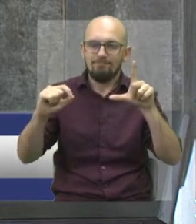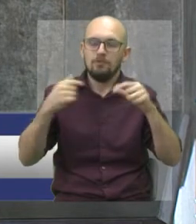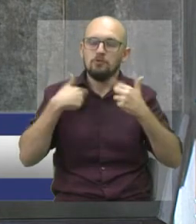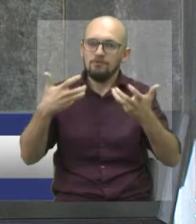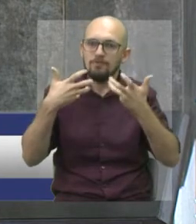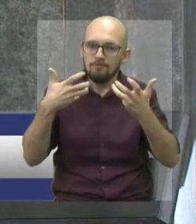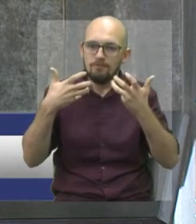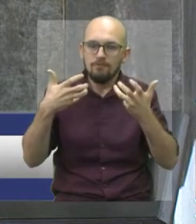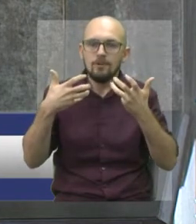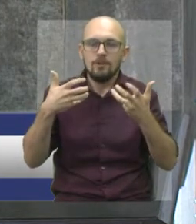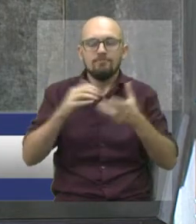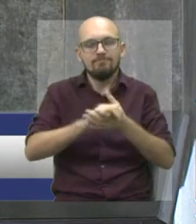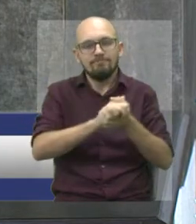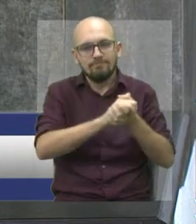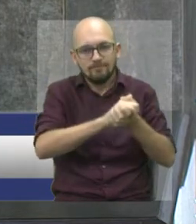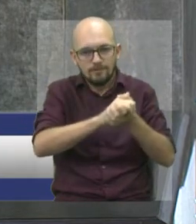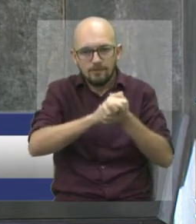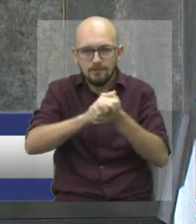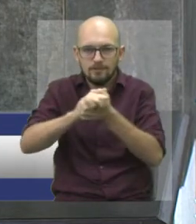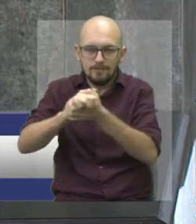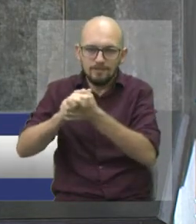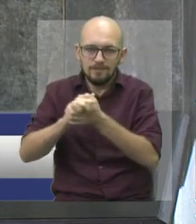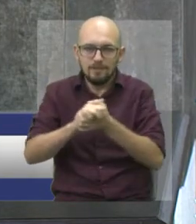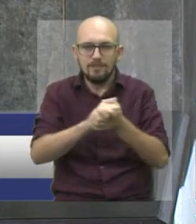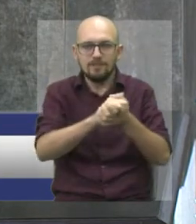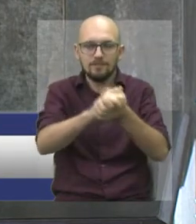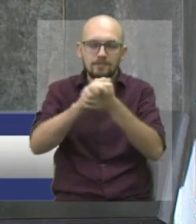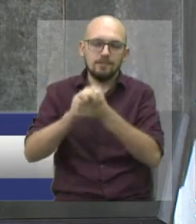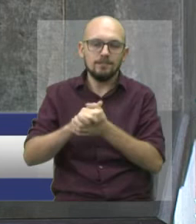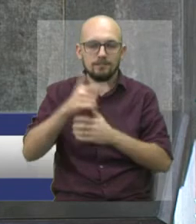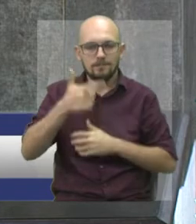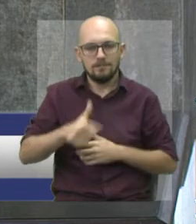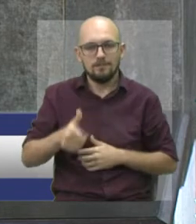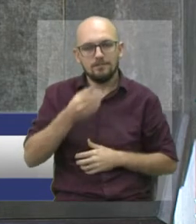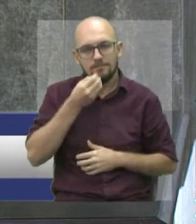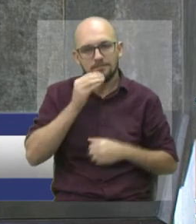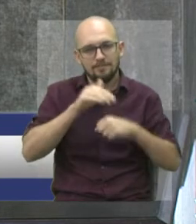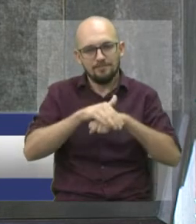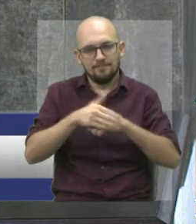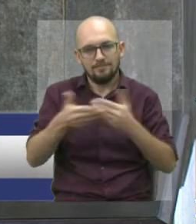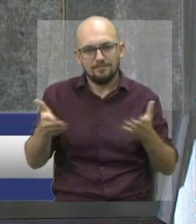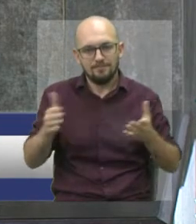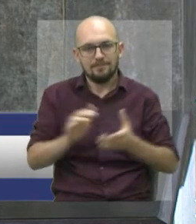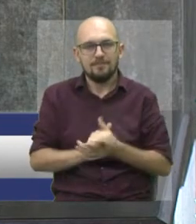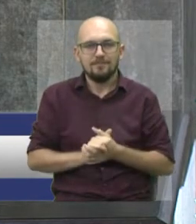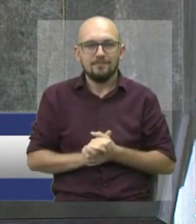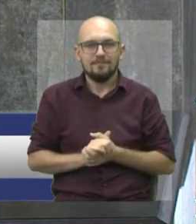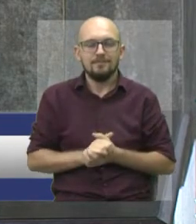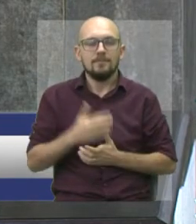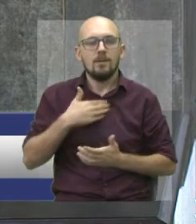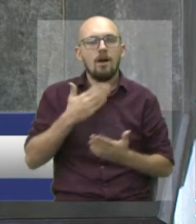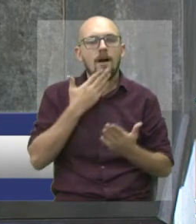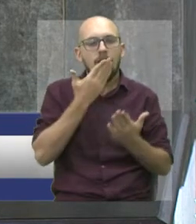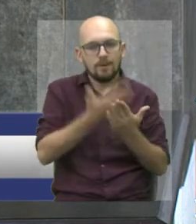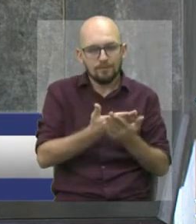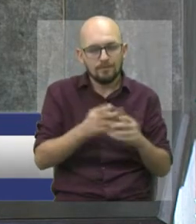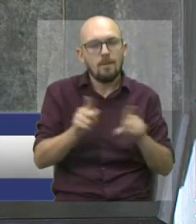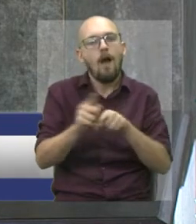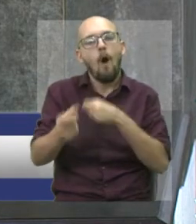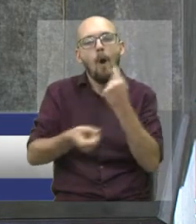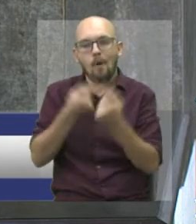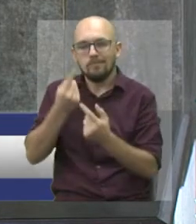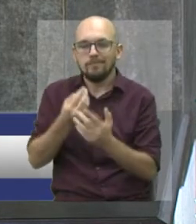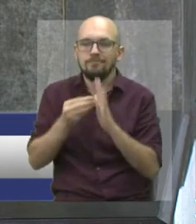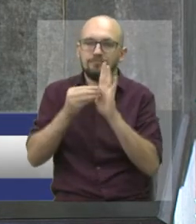aqui saudá-los mais uma vez. Eu entrei com alguns requerimentos e algumas indicações hoje